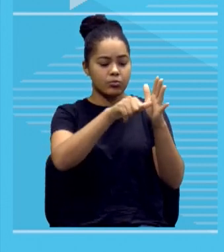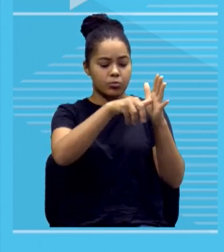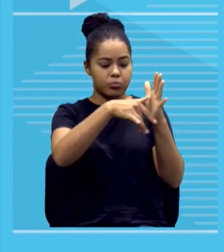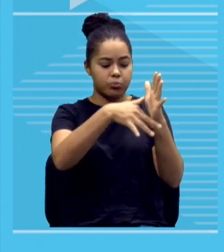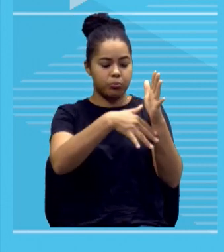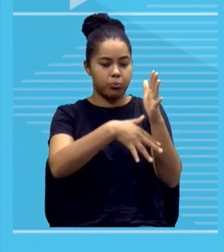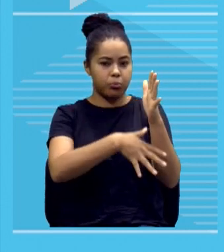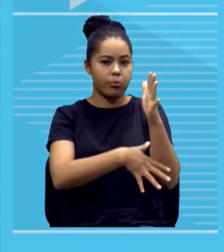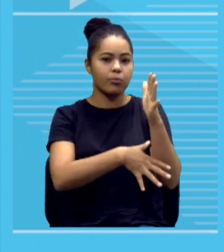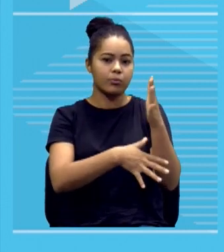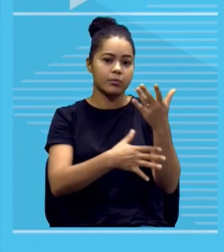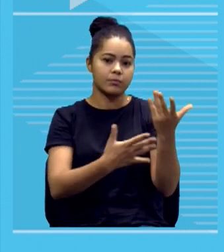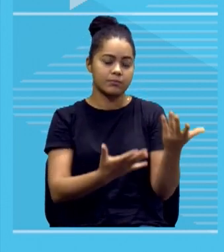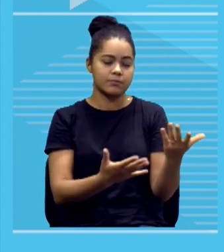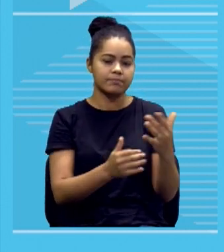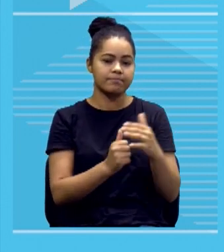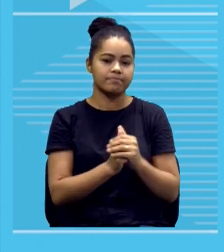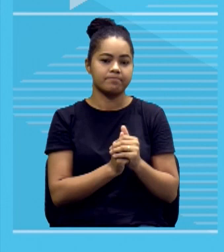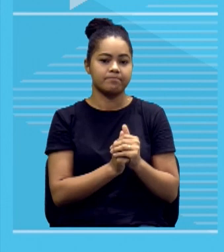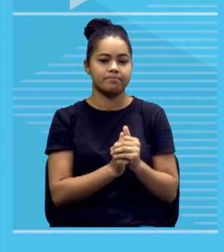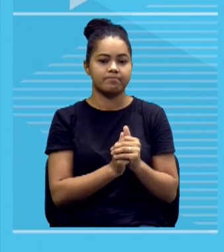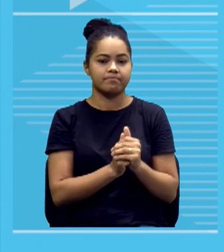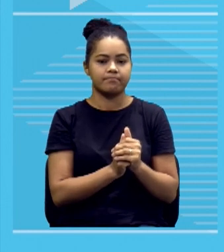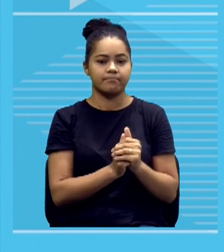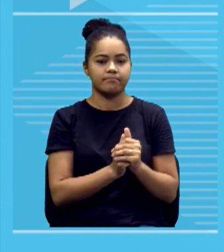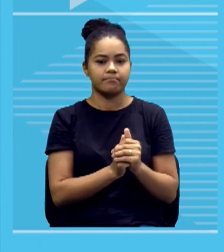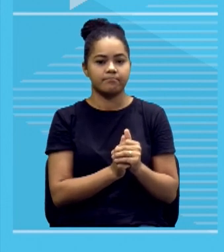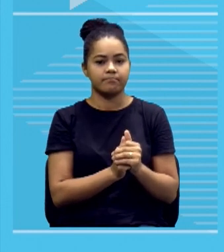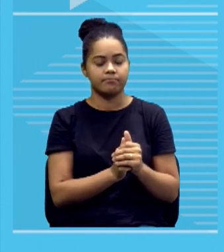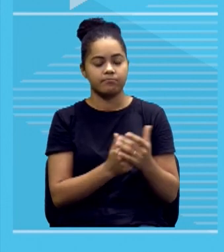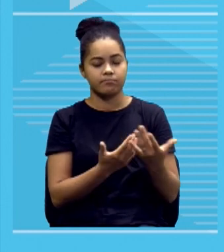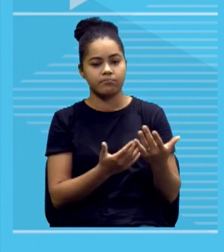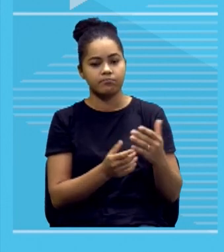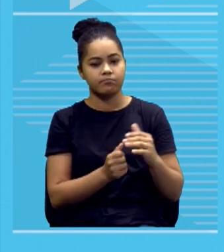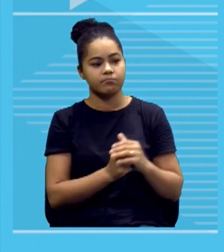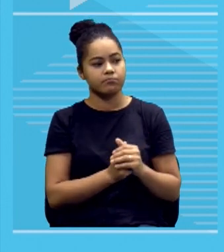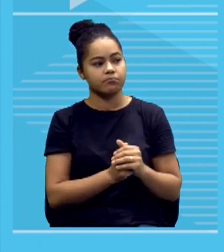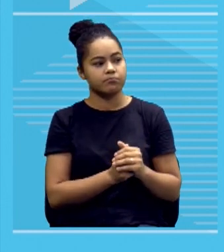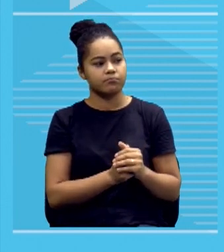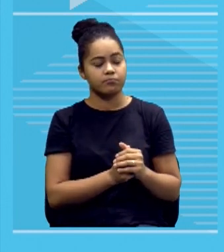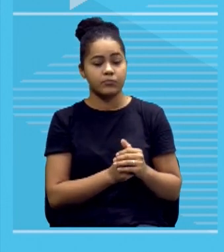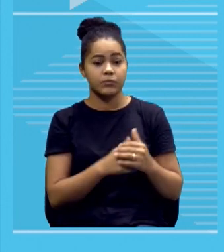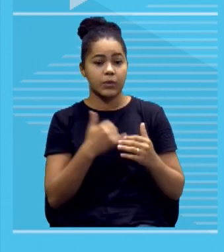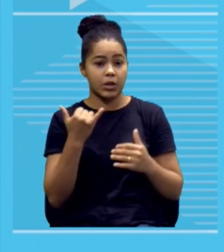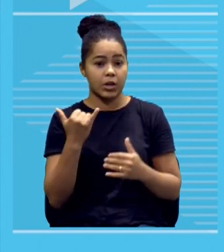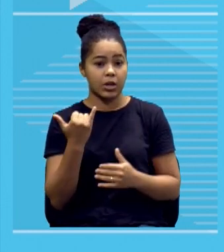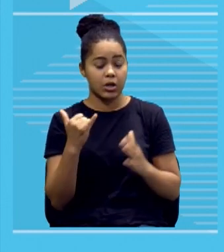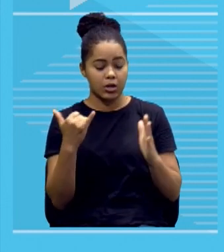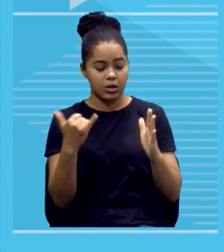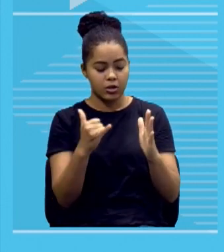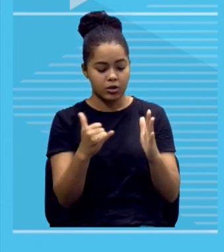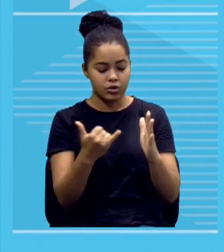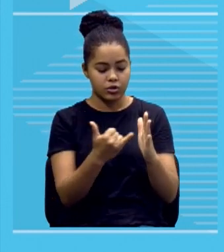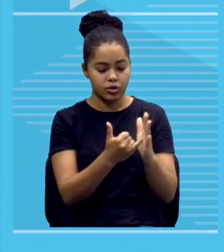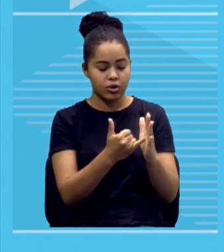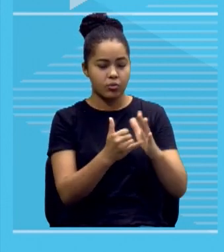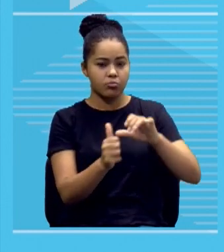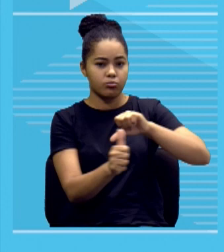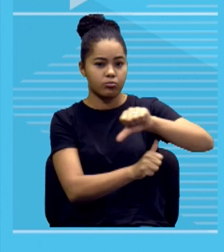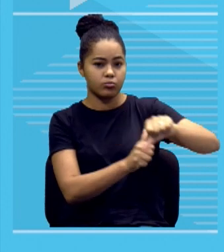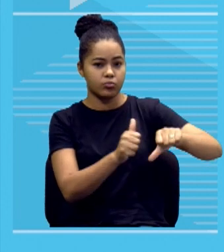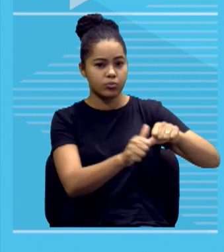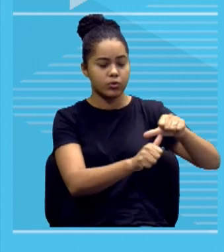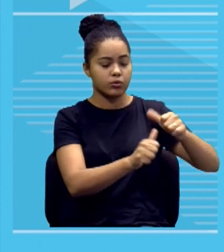calor. Então, ele está transformando energia elétrica em energia não elétrica, ou seja, energia mecânica. Tá assim? O movimento das pás do ventilador